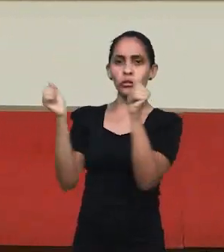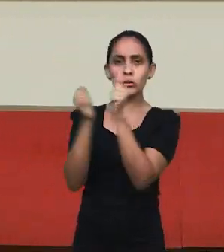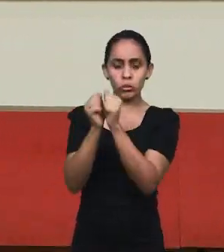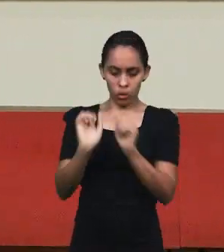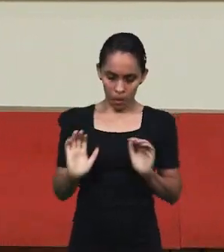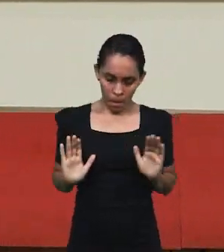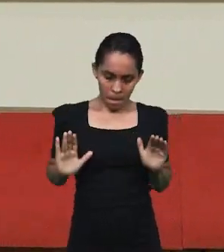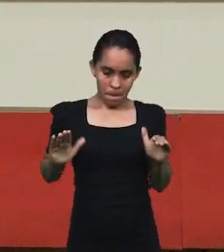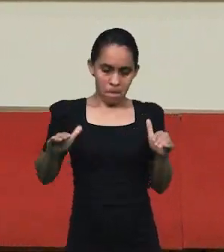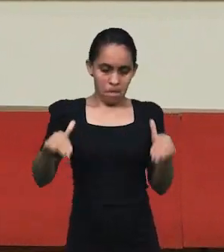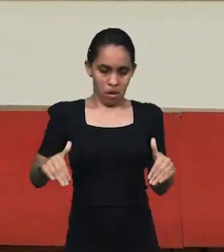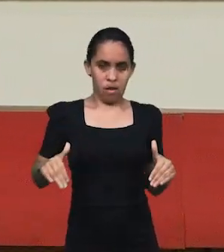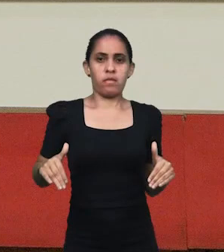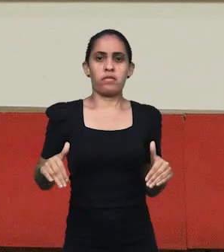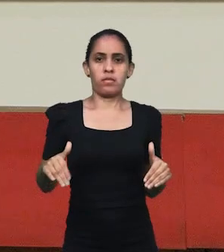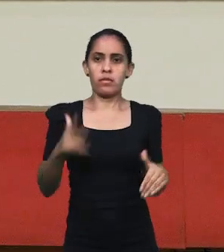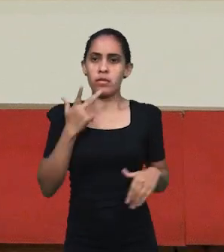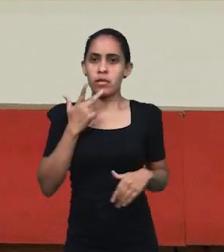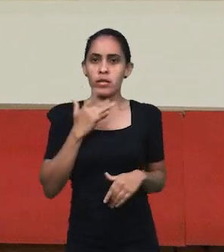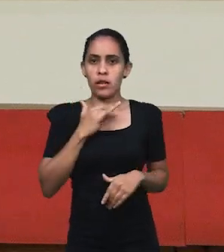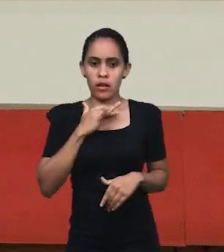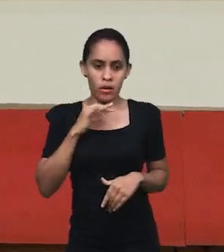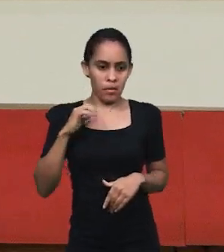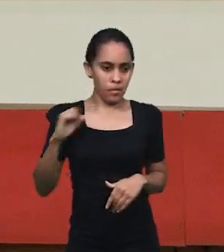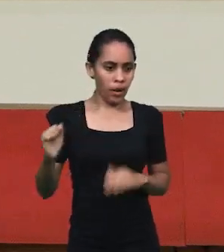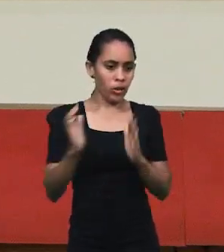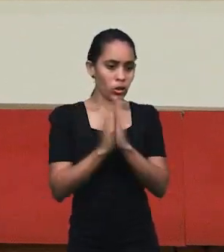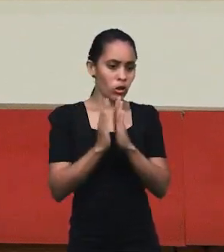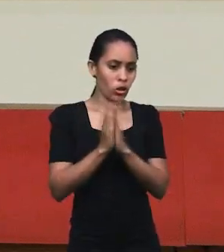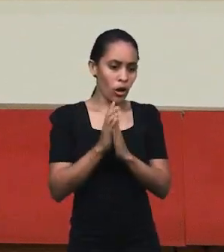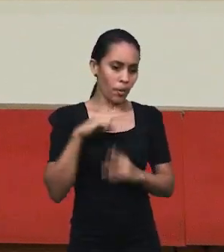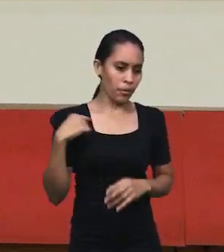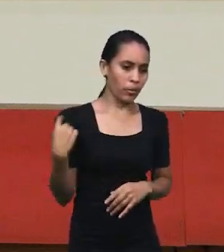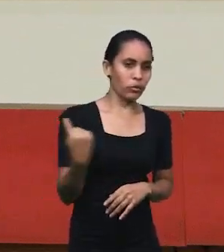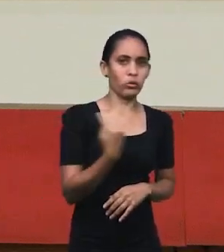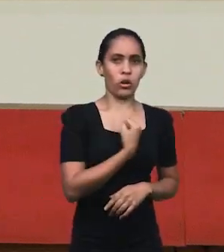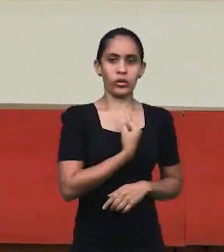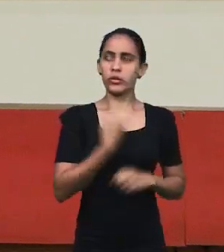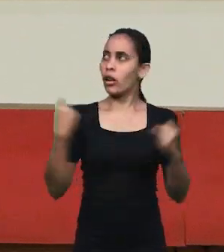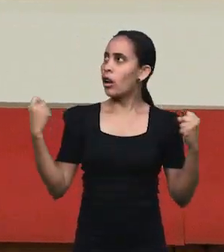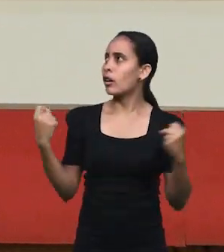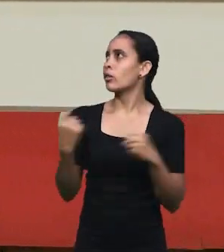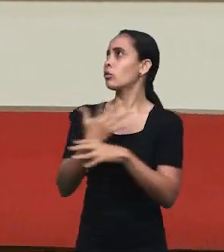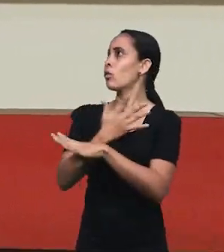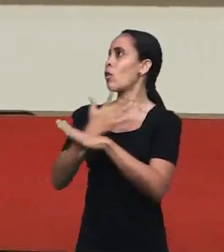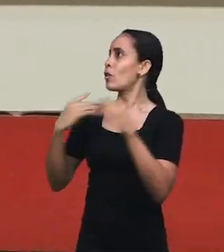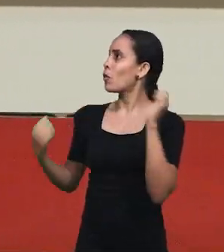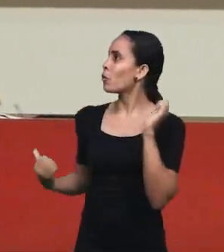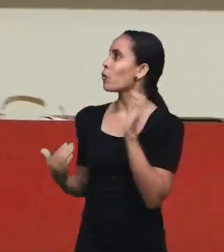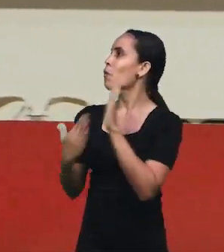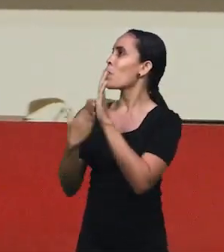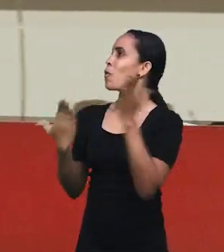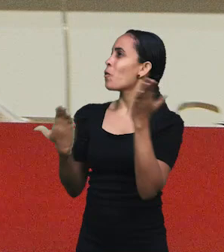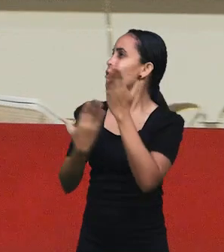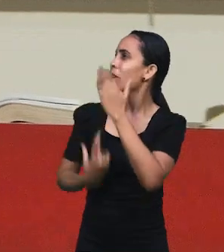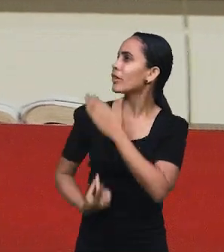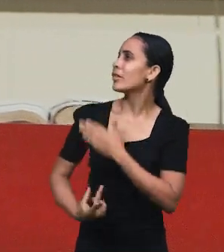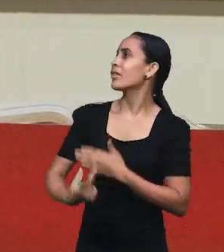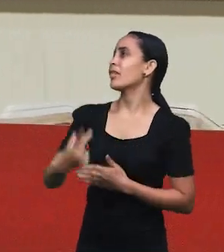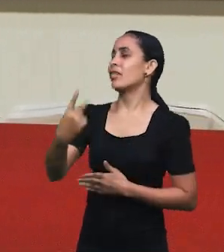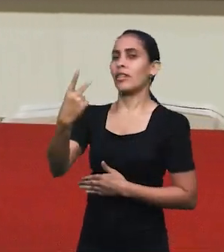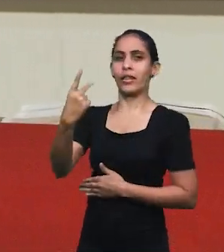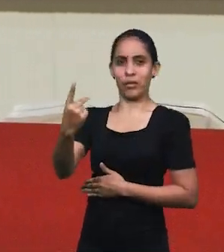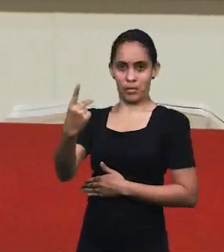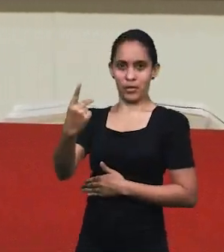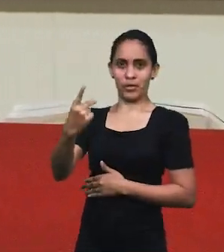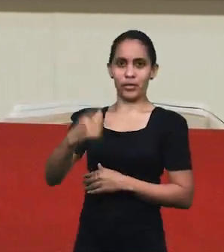à destra de Deus Pai, e intercede por nós, e ao Senhor Jesus, a glória, o louvor, a honra,